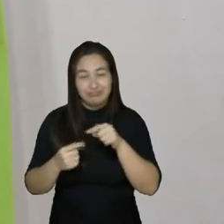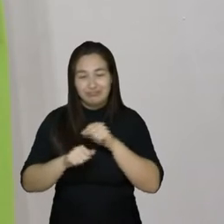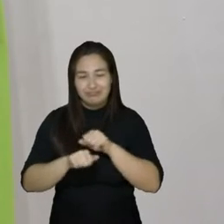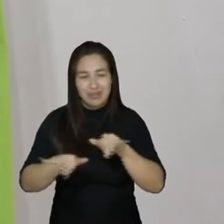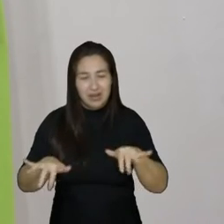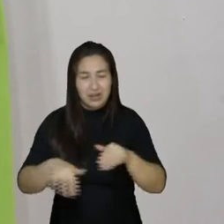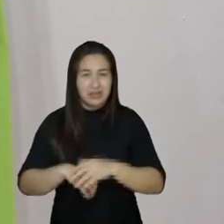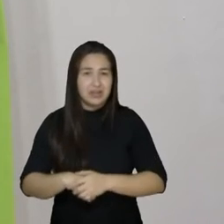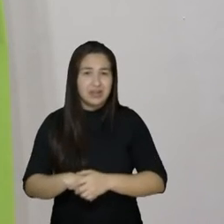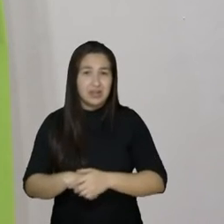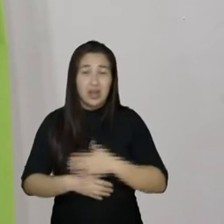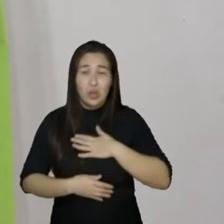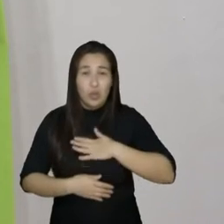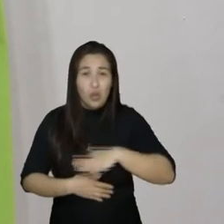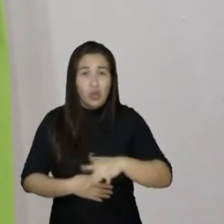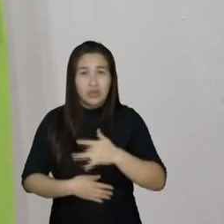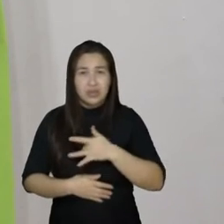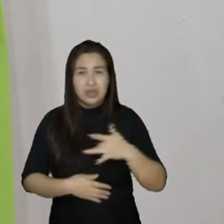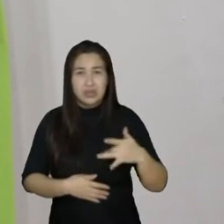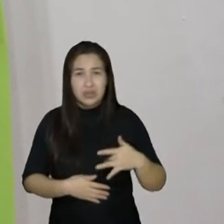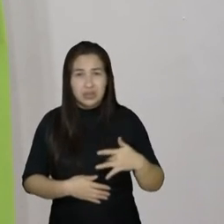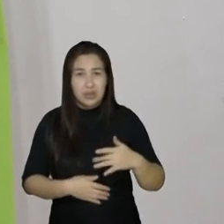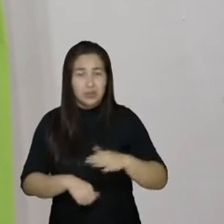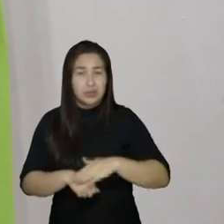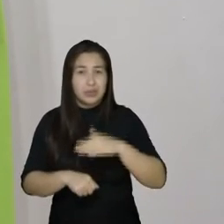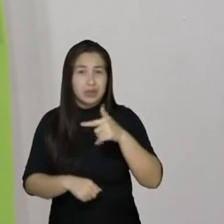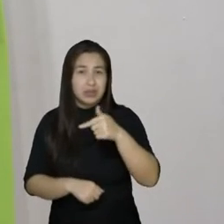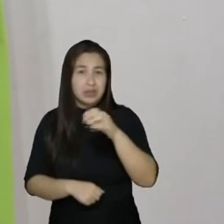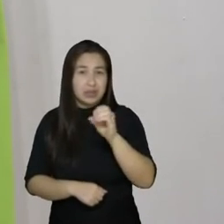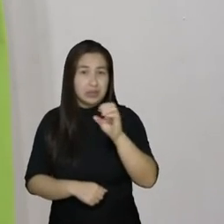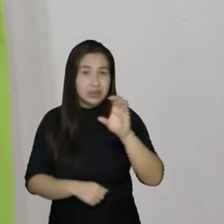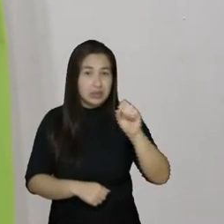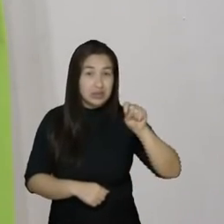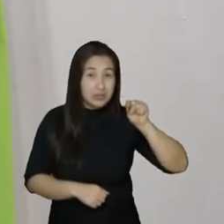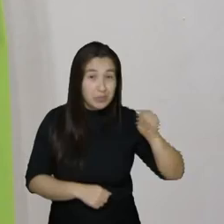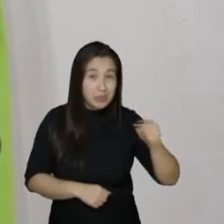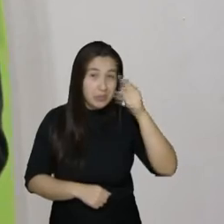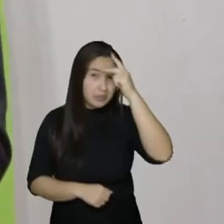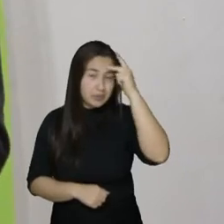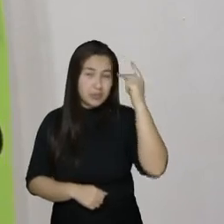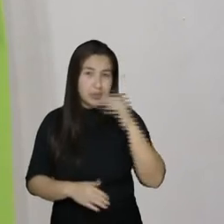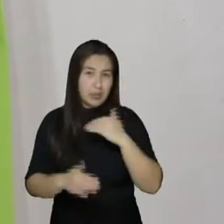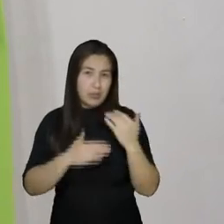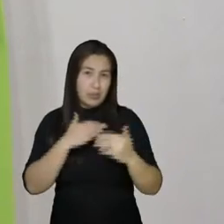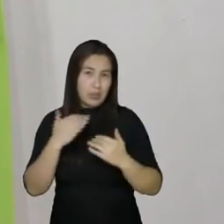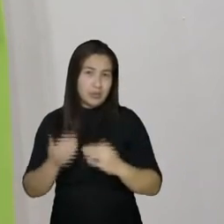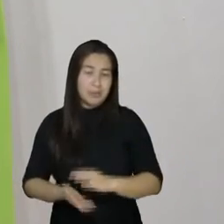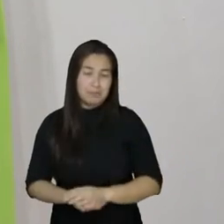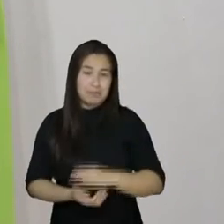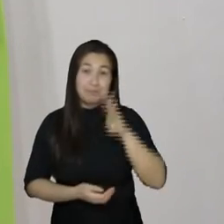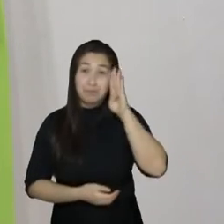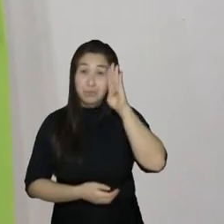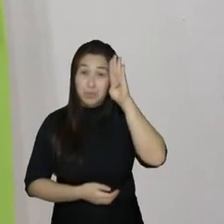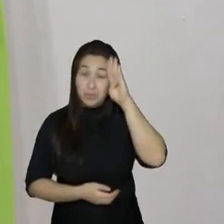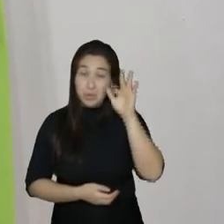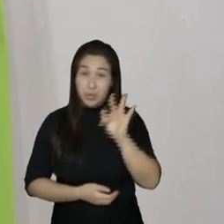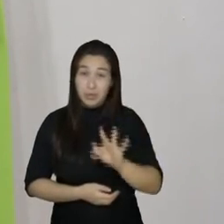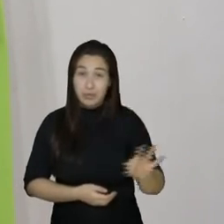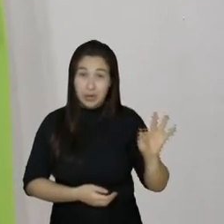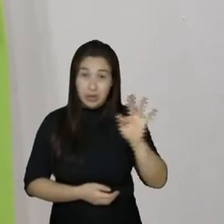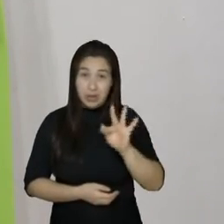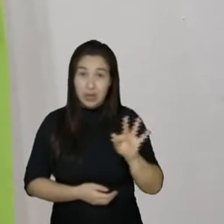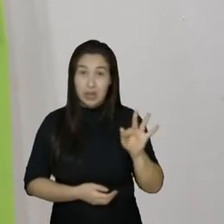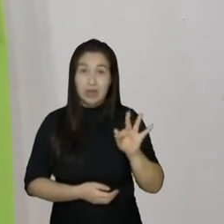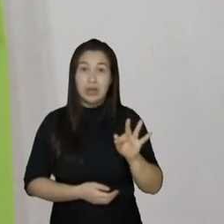Descaso com a saúde que resultou em mais de 700 mil mortos. Bolsonaro começou, o governo federal começou a